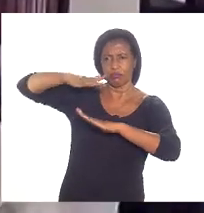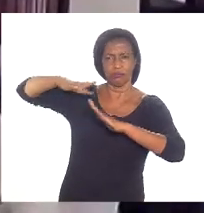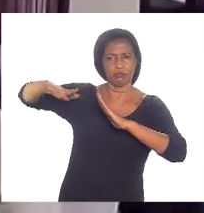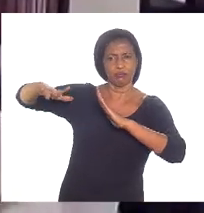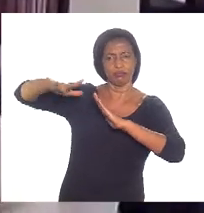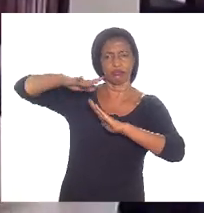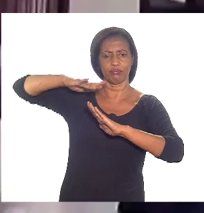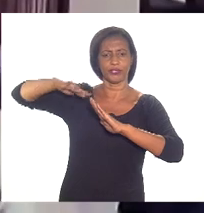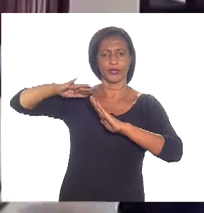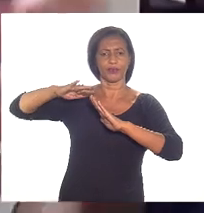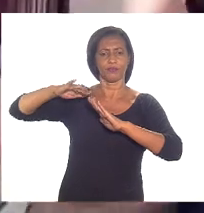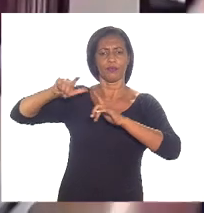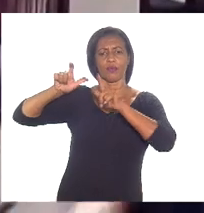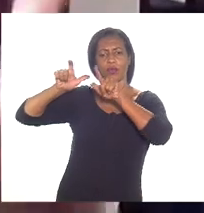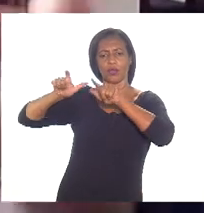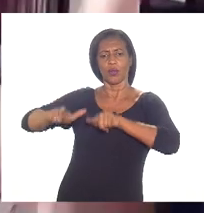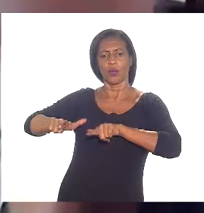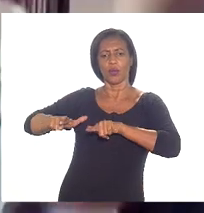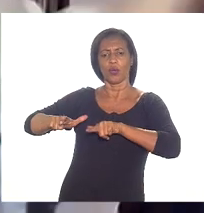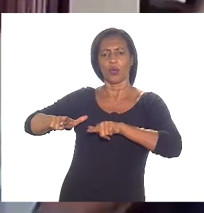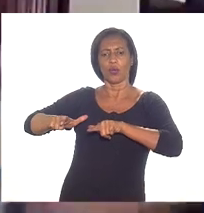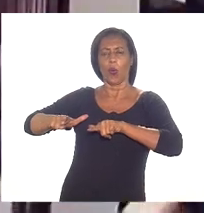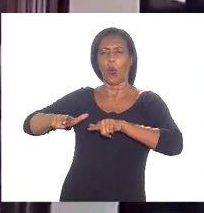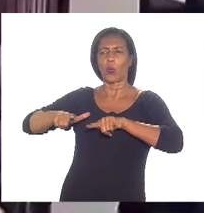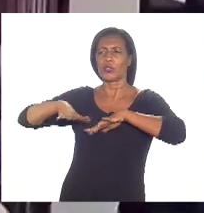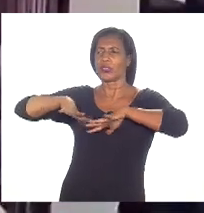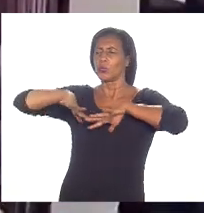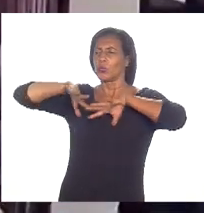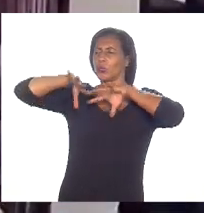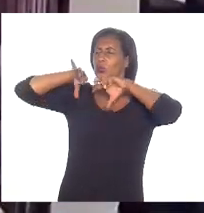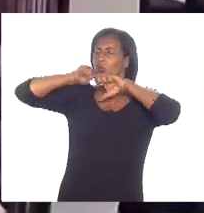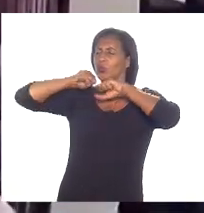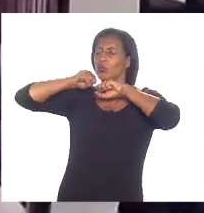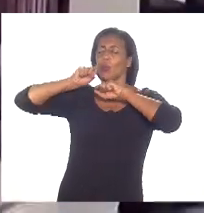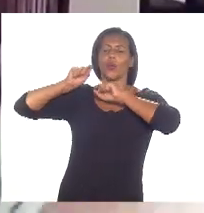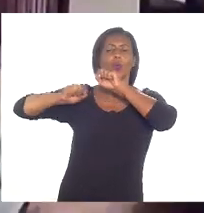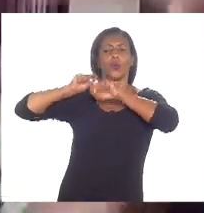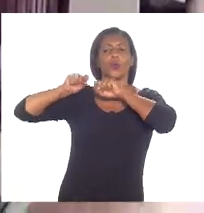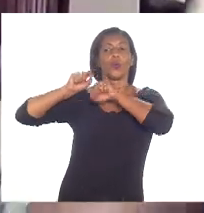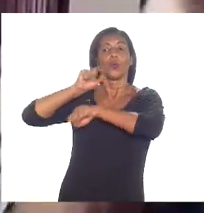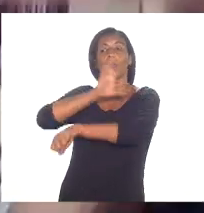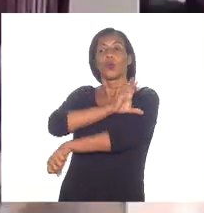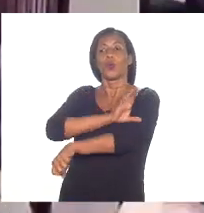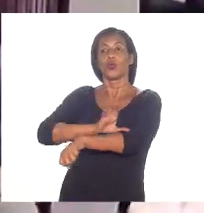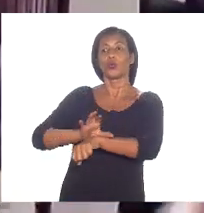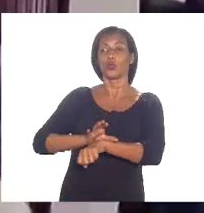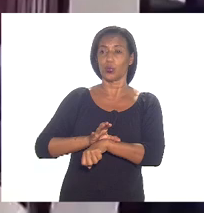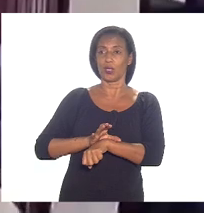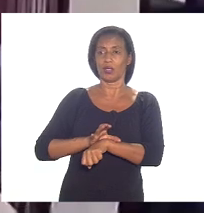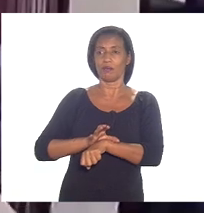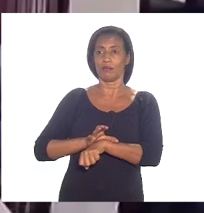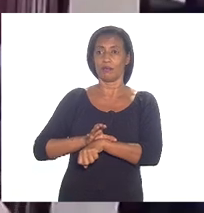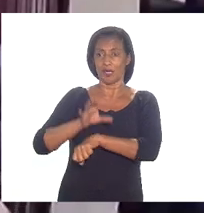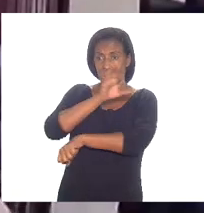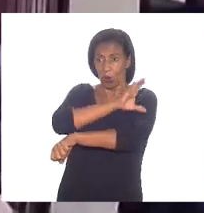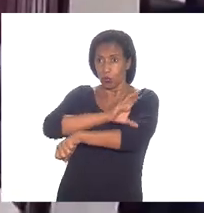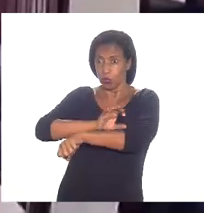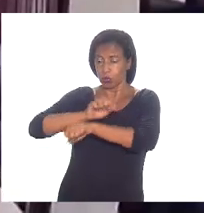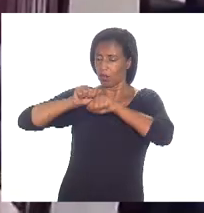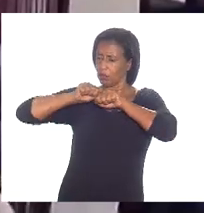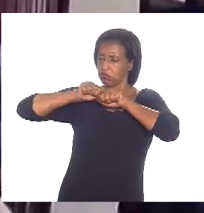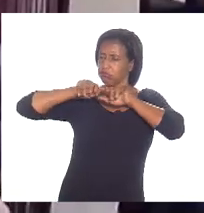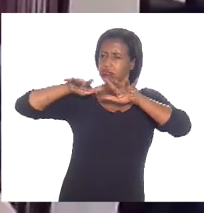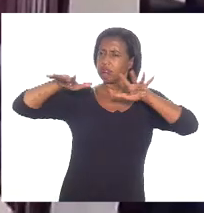Janeiro, onde se respirava a cultura. E essa cultura chegava a todos e